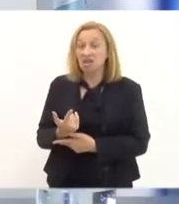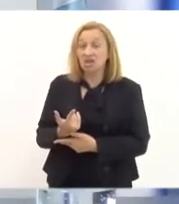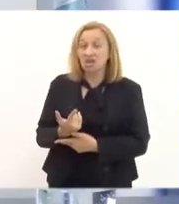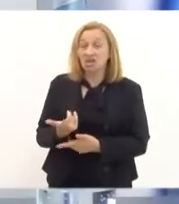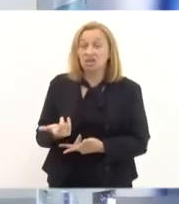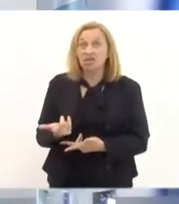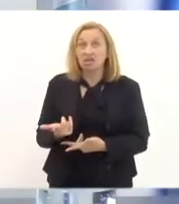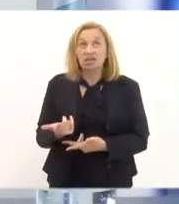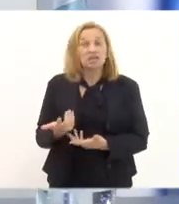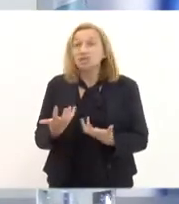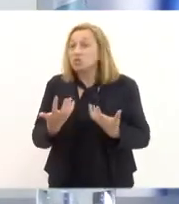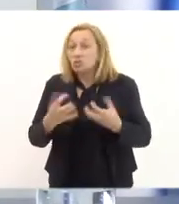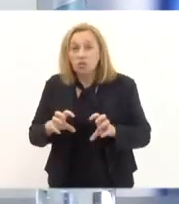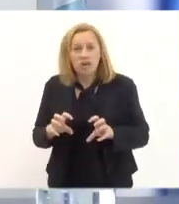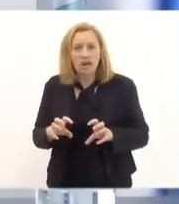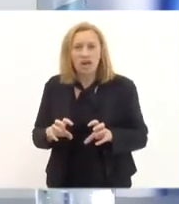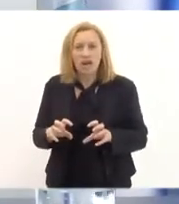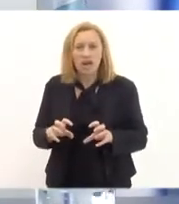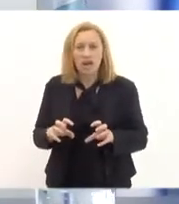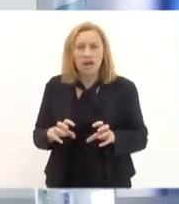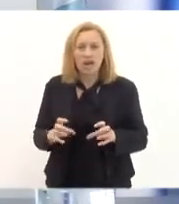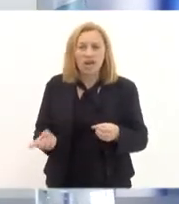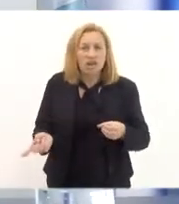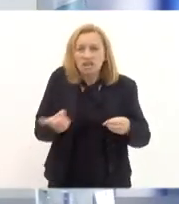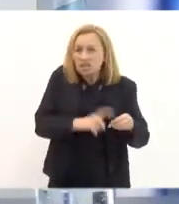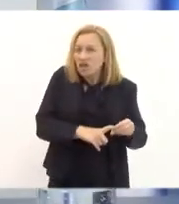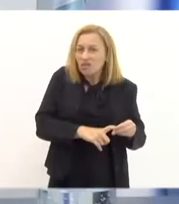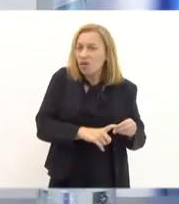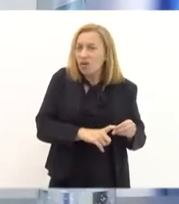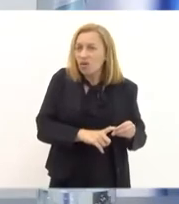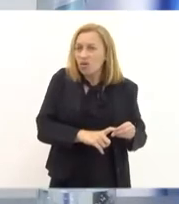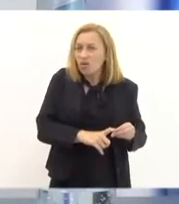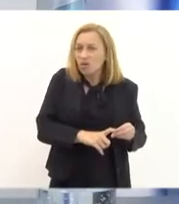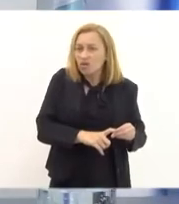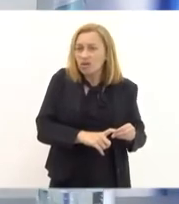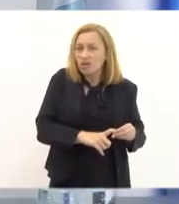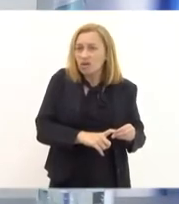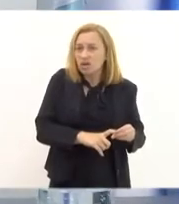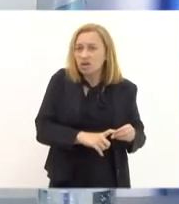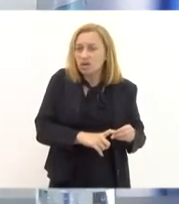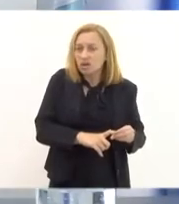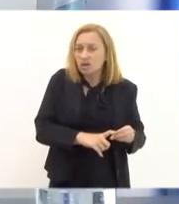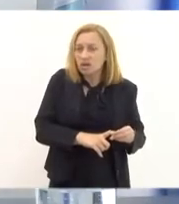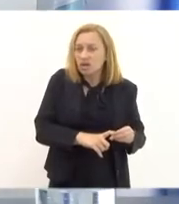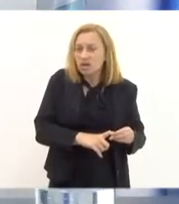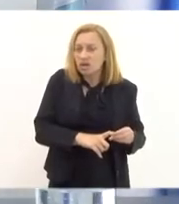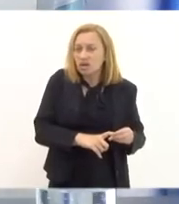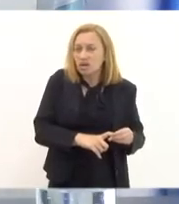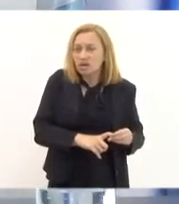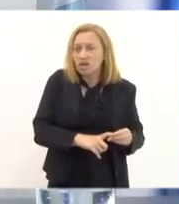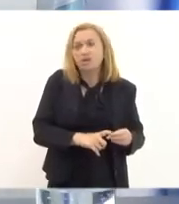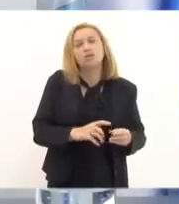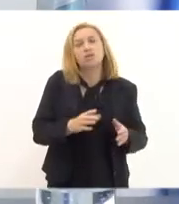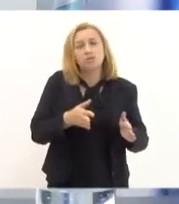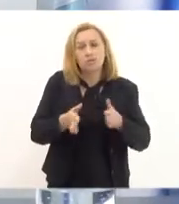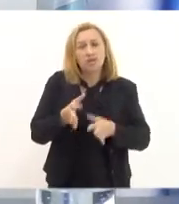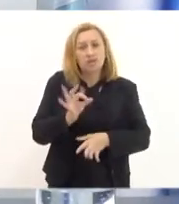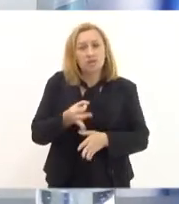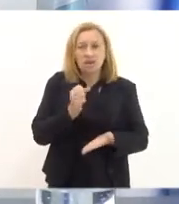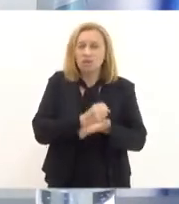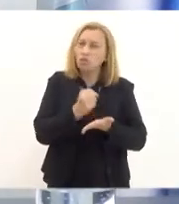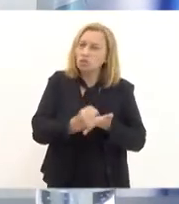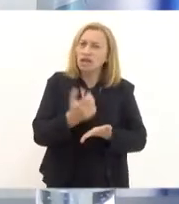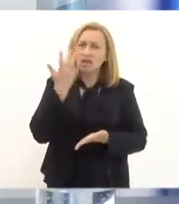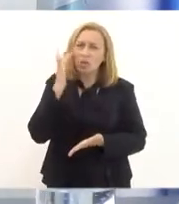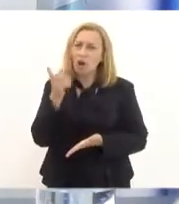ver se você não quer concessão devolve a concessão Ela também tem que devolver a concessão dentro do padrão que está no contrato que